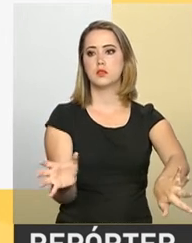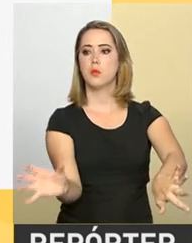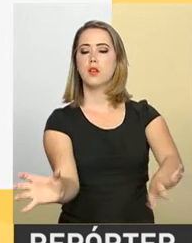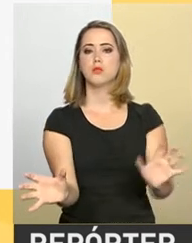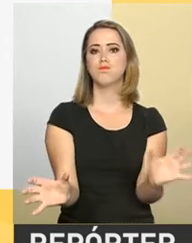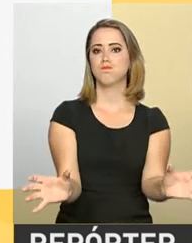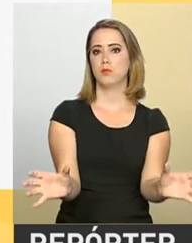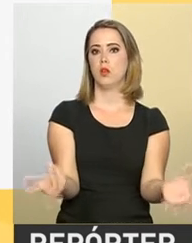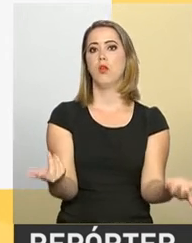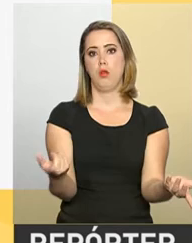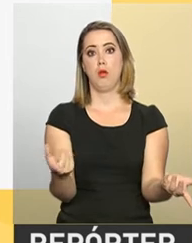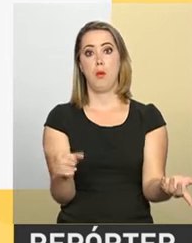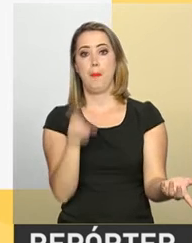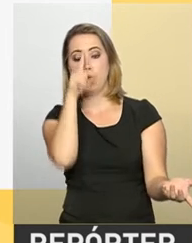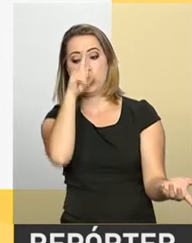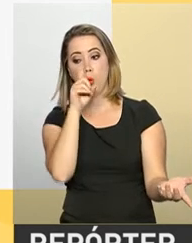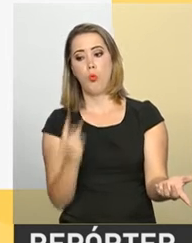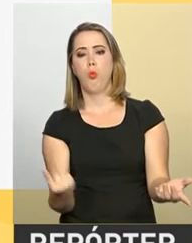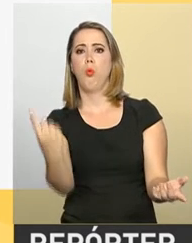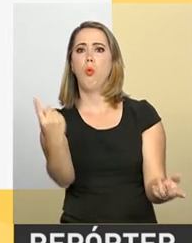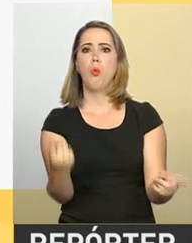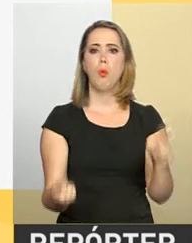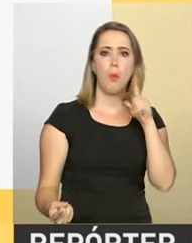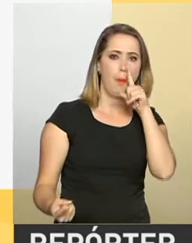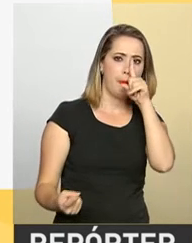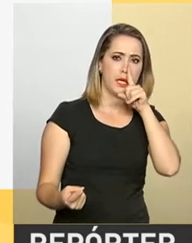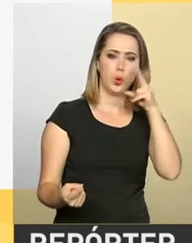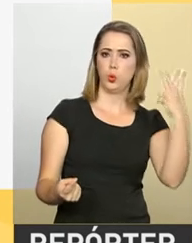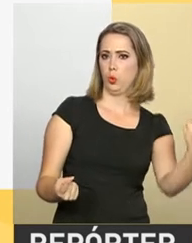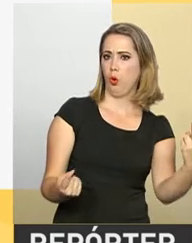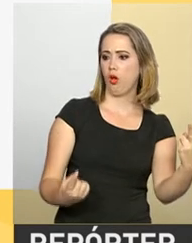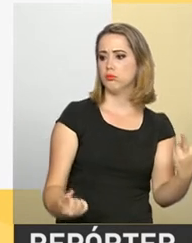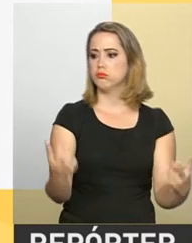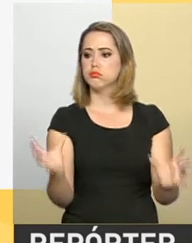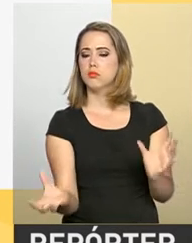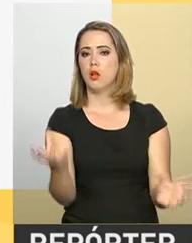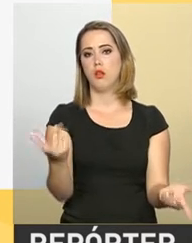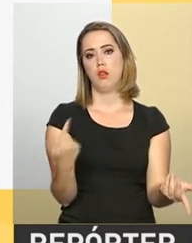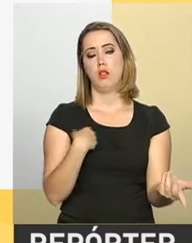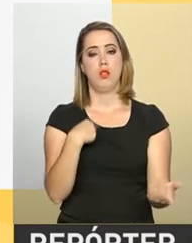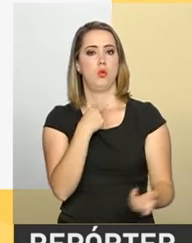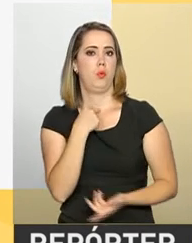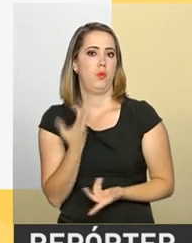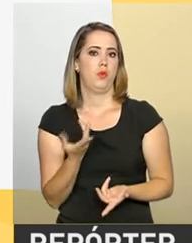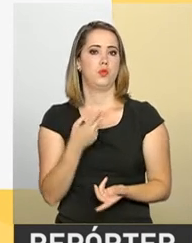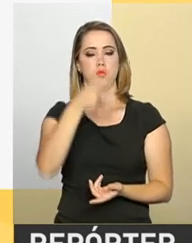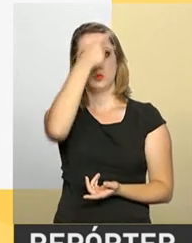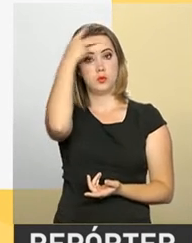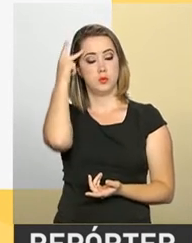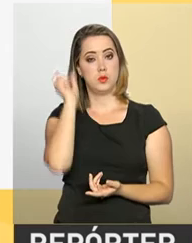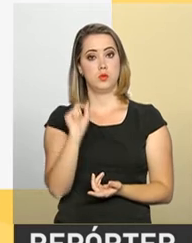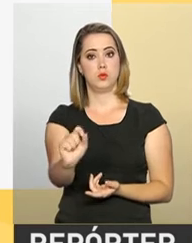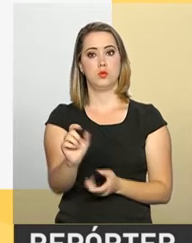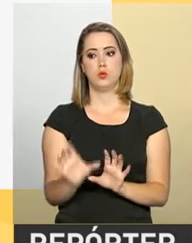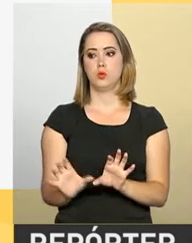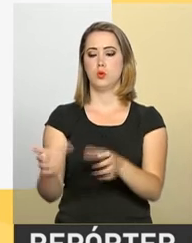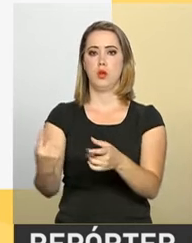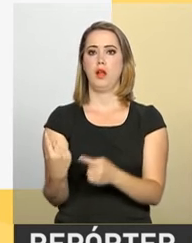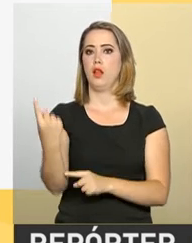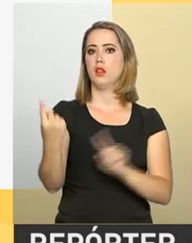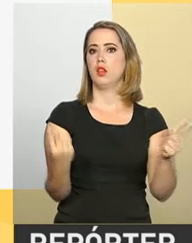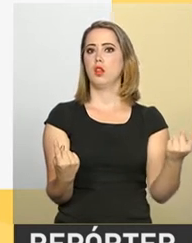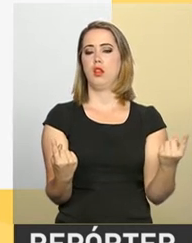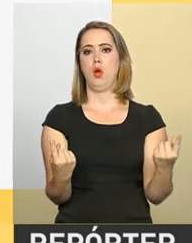por periculosidade de crime, não porque A pertence a determinado grupo e B a outro, cada um fica com o presídio.